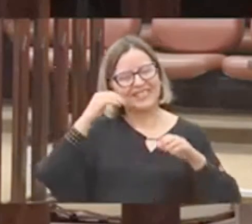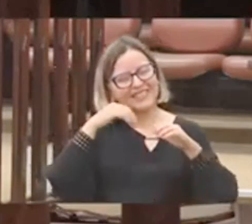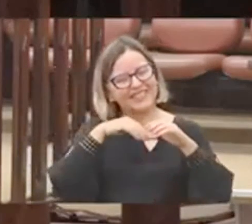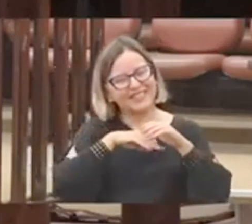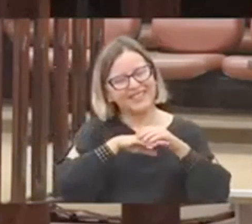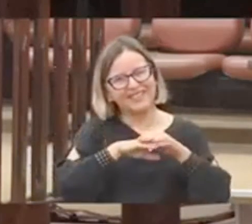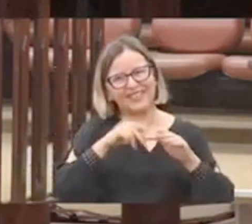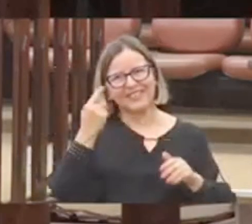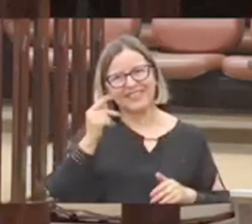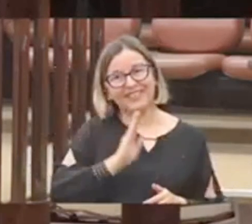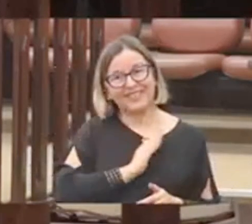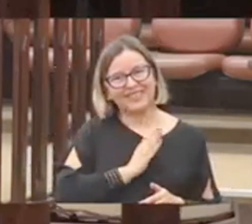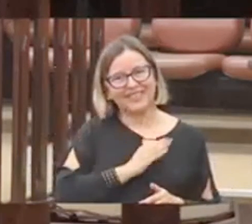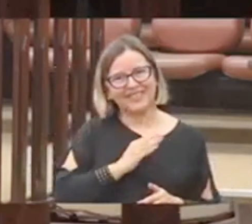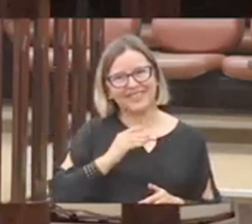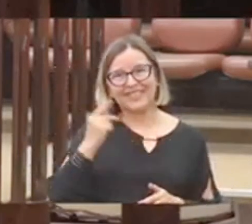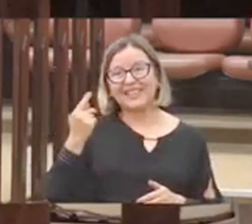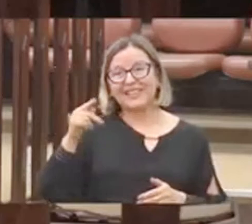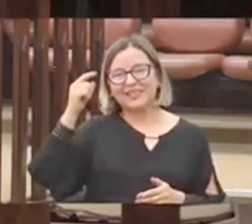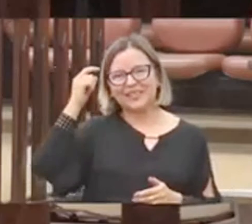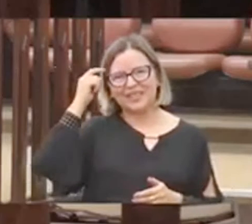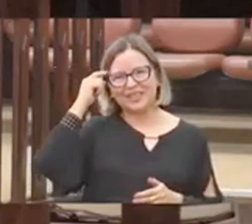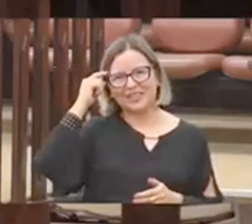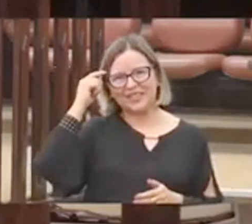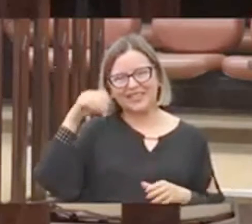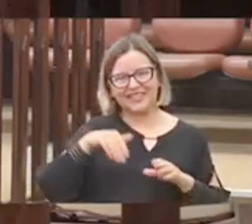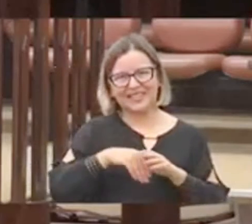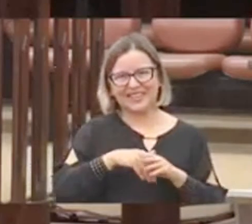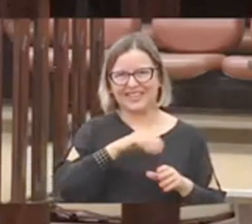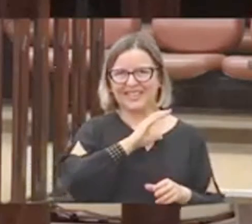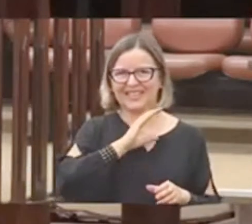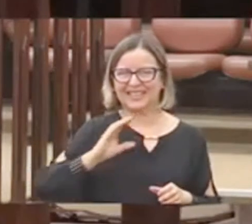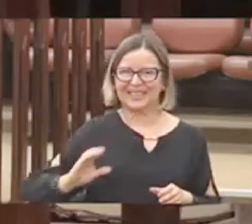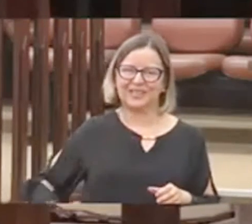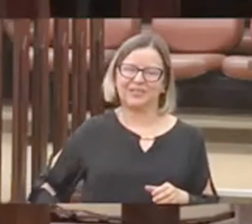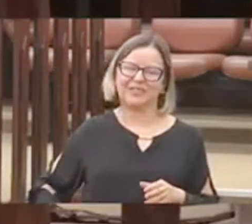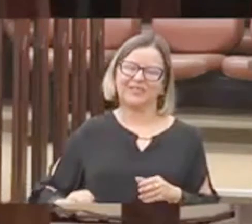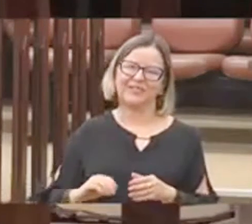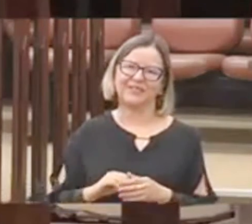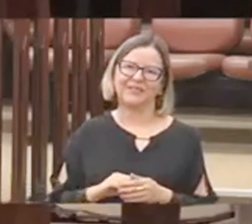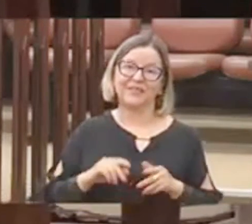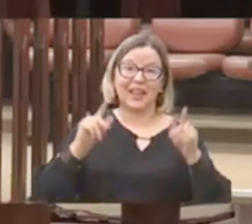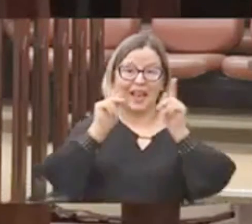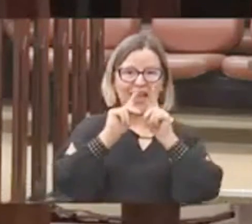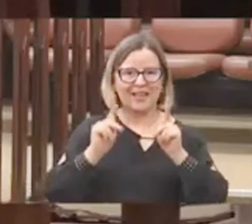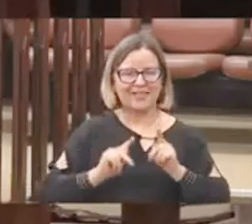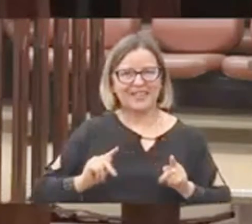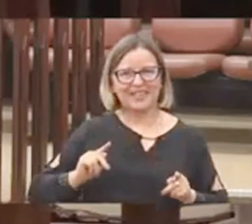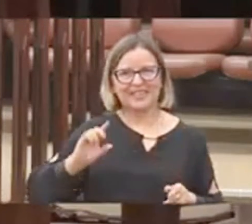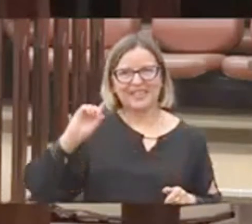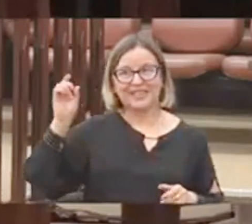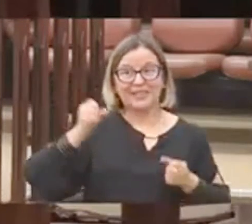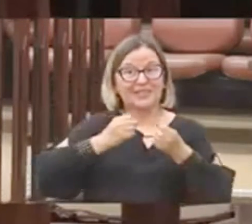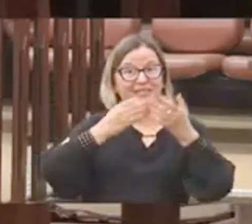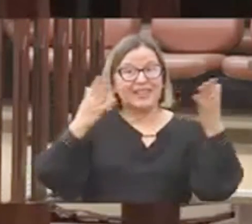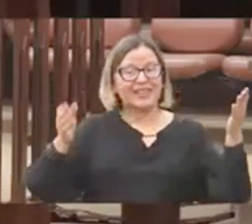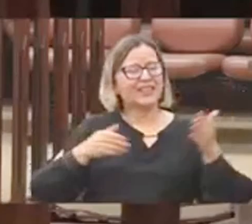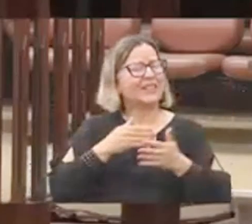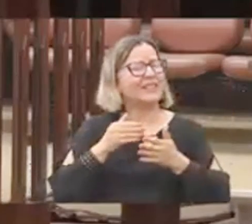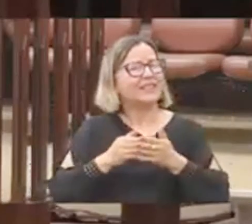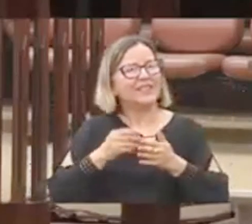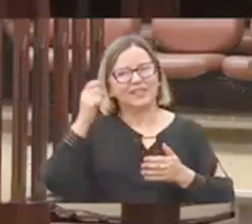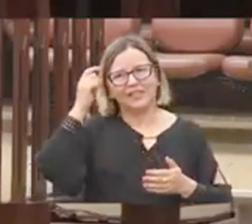seu coração e a sua mente em Cristo. A paz de Deus, que excede todo entendimento,